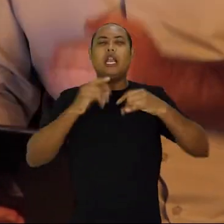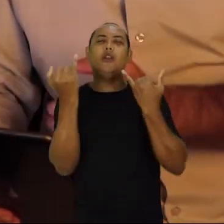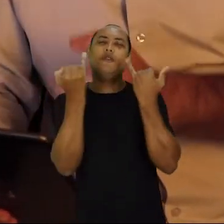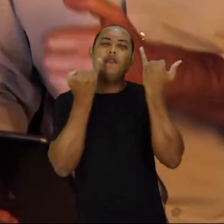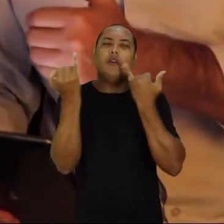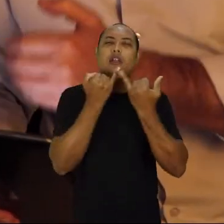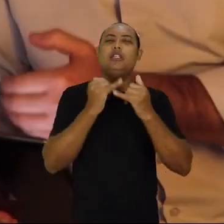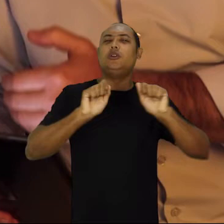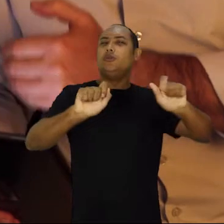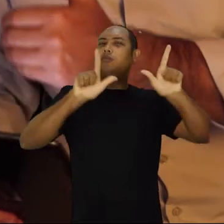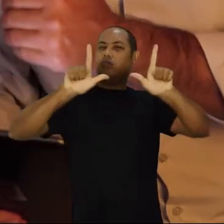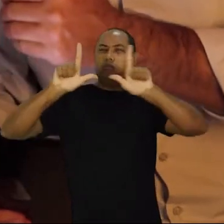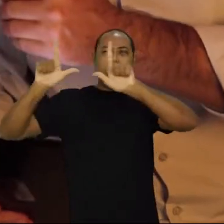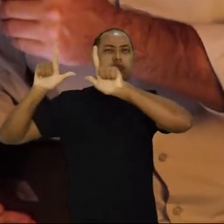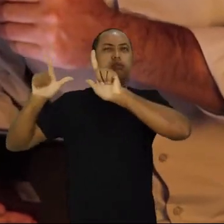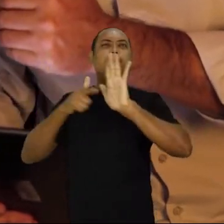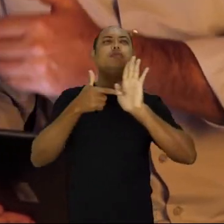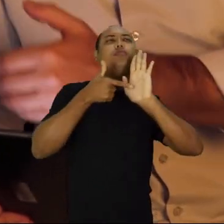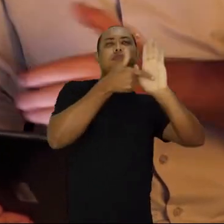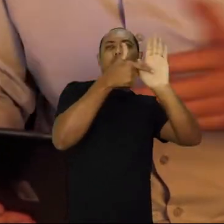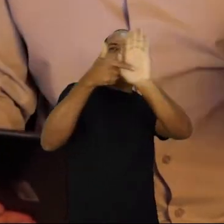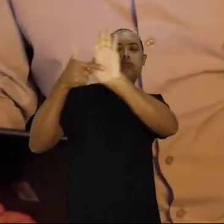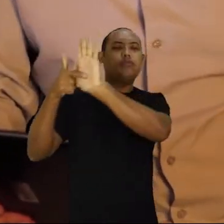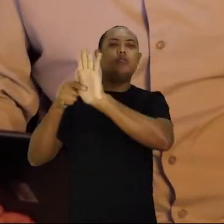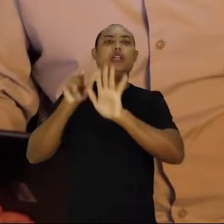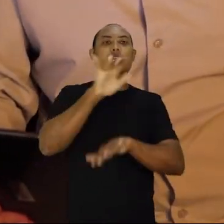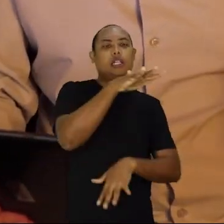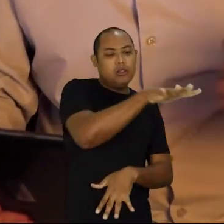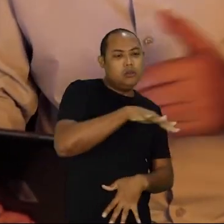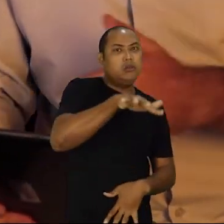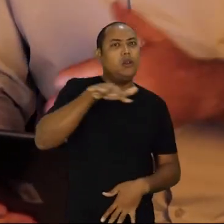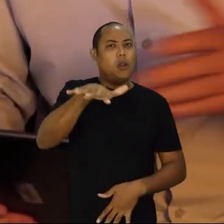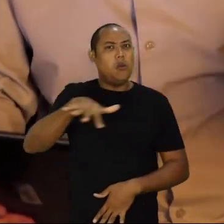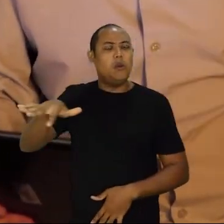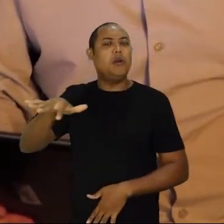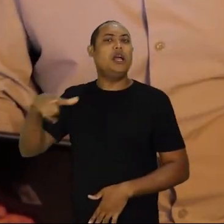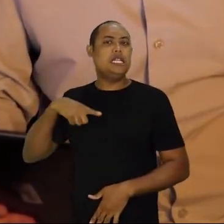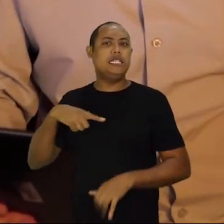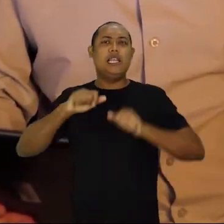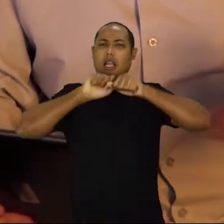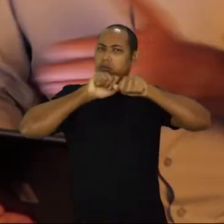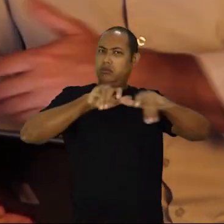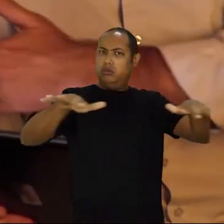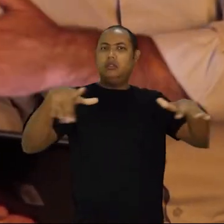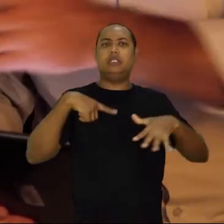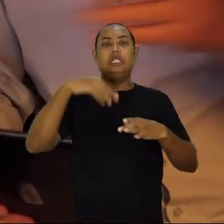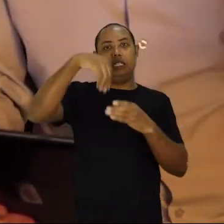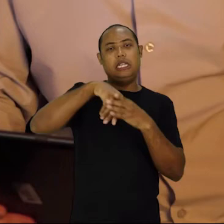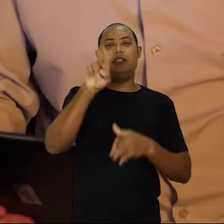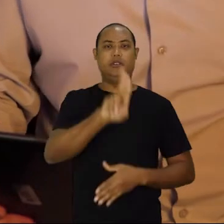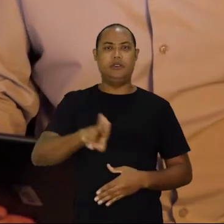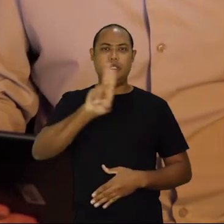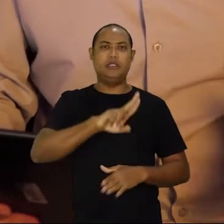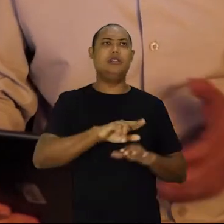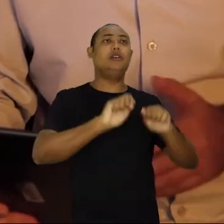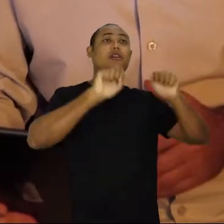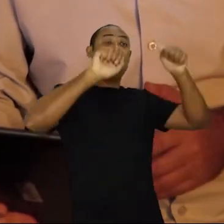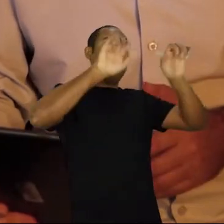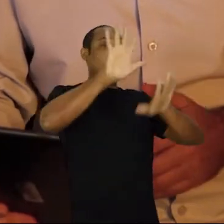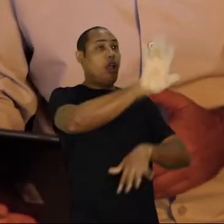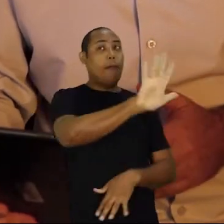temos produzido um conjunto de materiais informativos, de cartazes que estão disponíveis nos